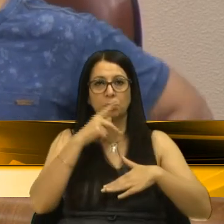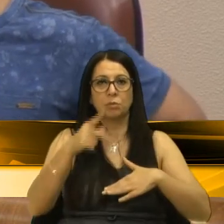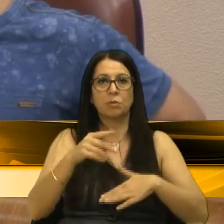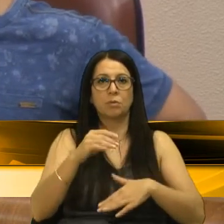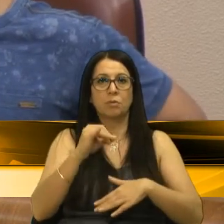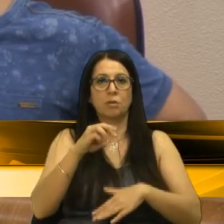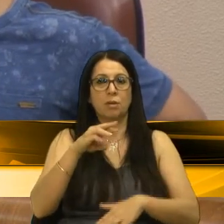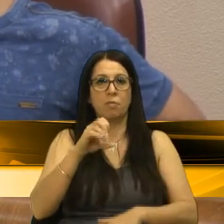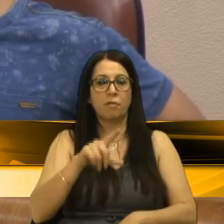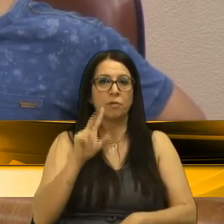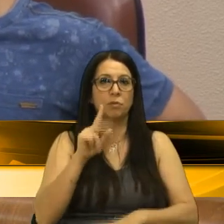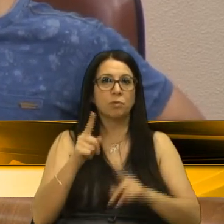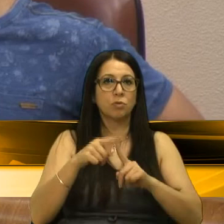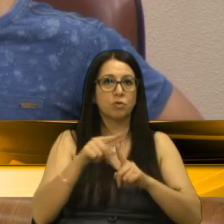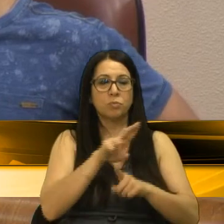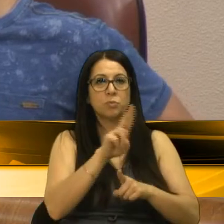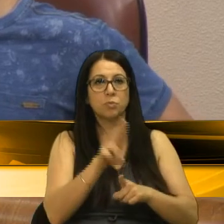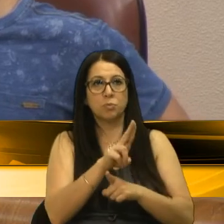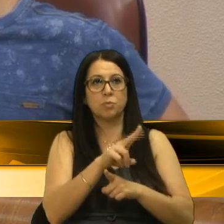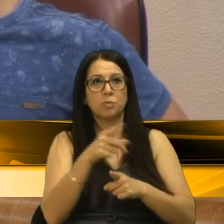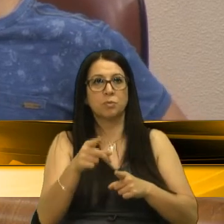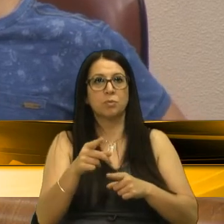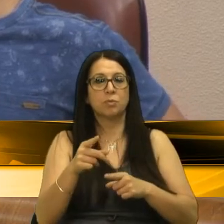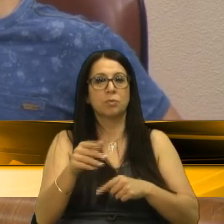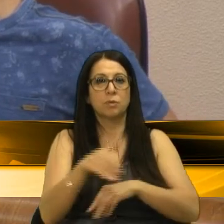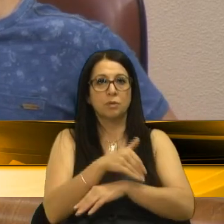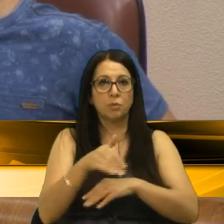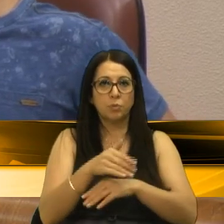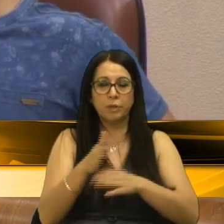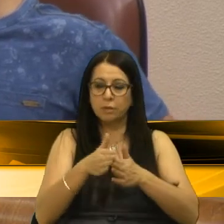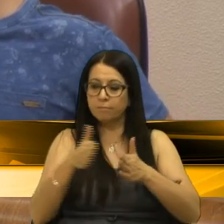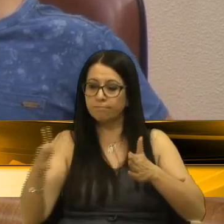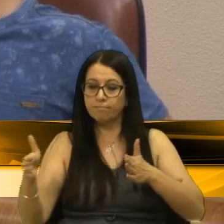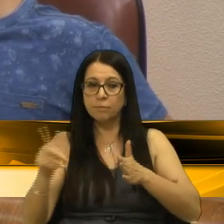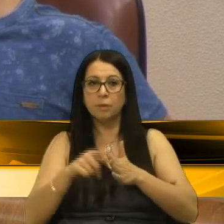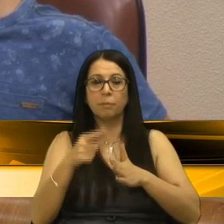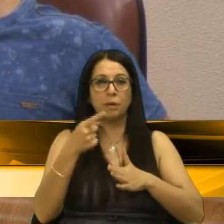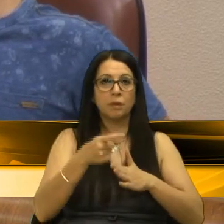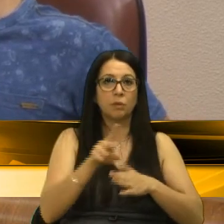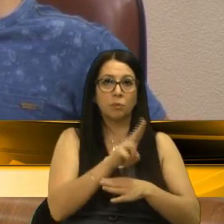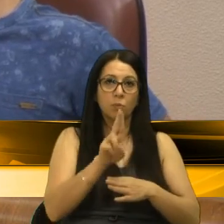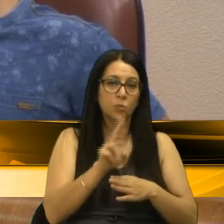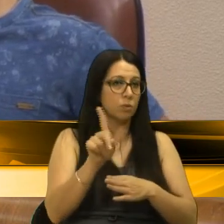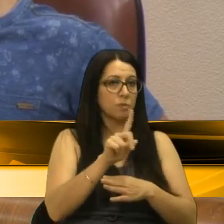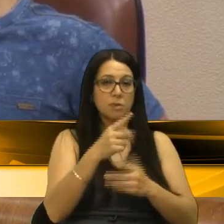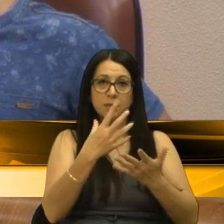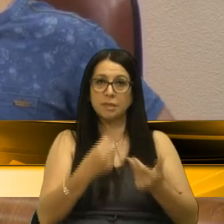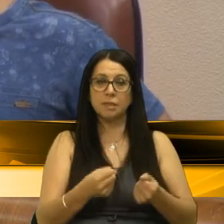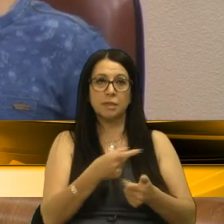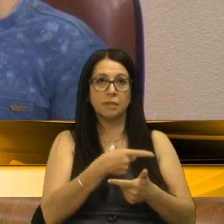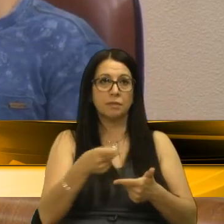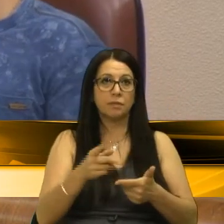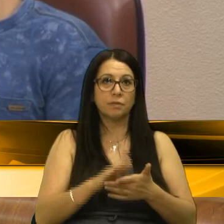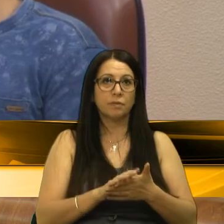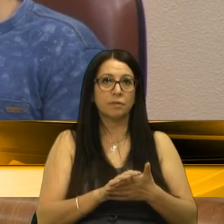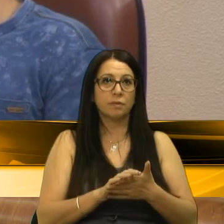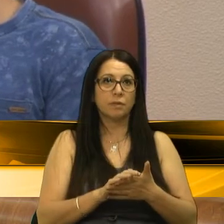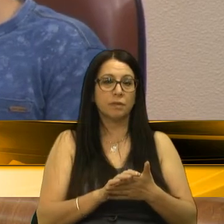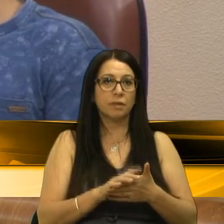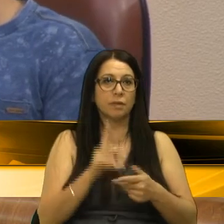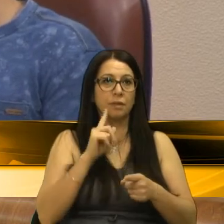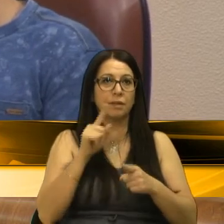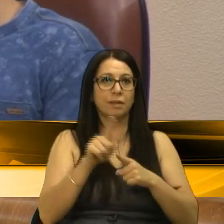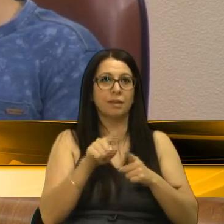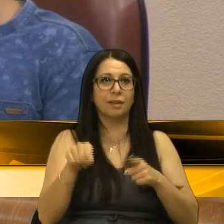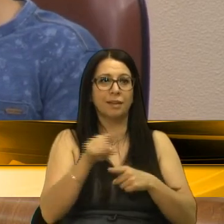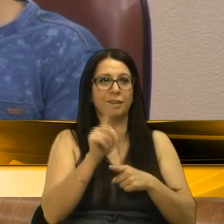função do tipo de zona de uso, de categoria da via e da sua largura. Segundo, o uso não permitido é aquele não passível de ser